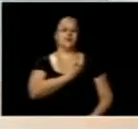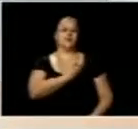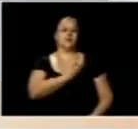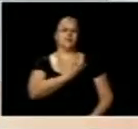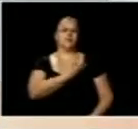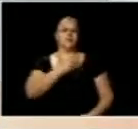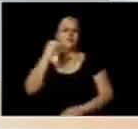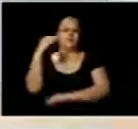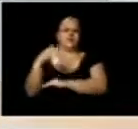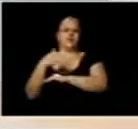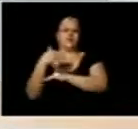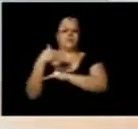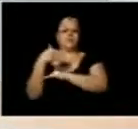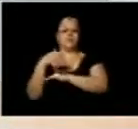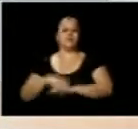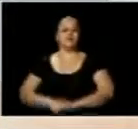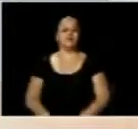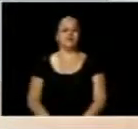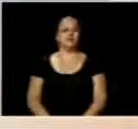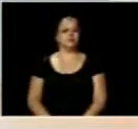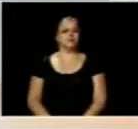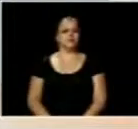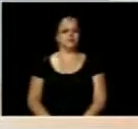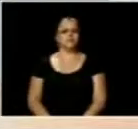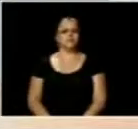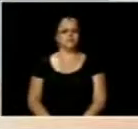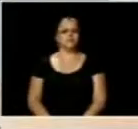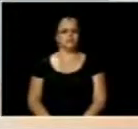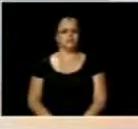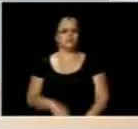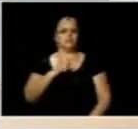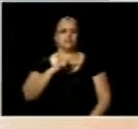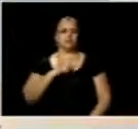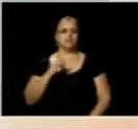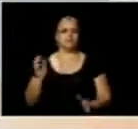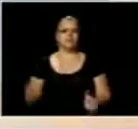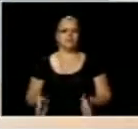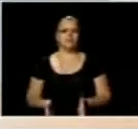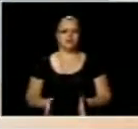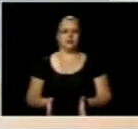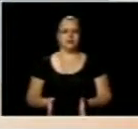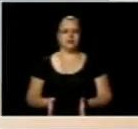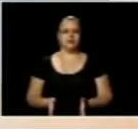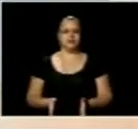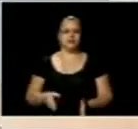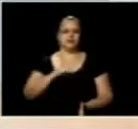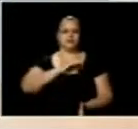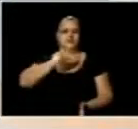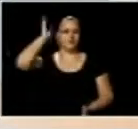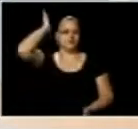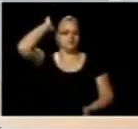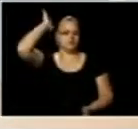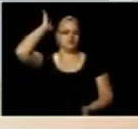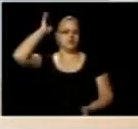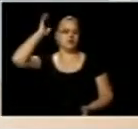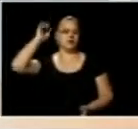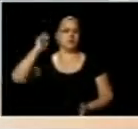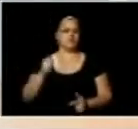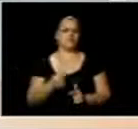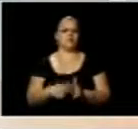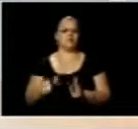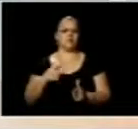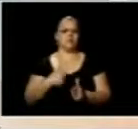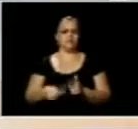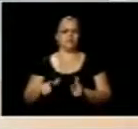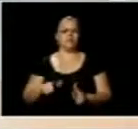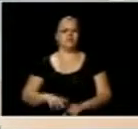gostaria de falar uma questão. Nós temos aqui na cidade de Taubaté um grande problema. Um